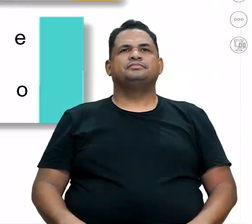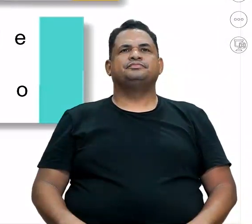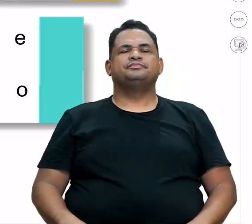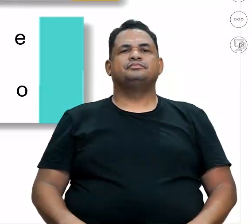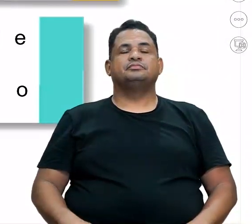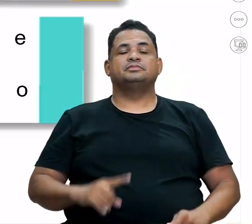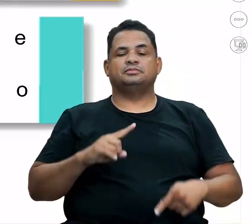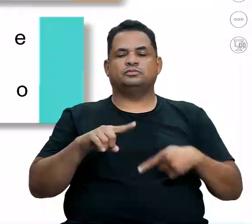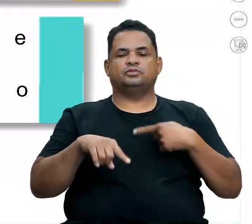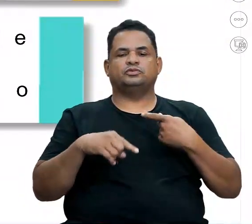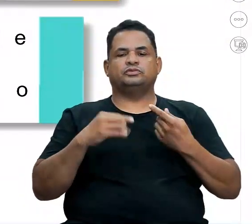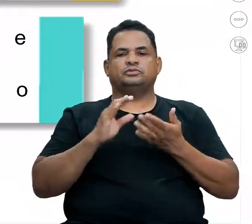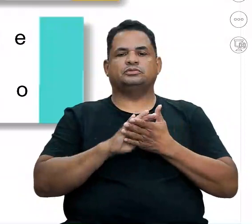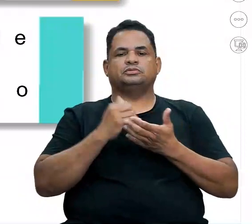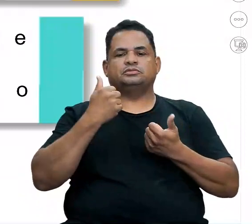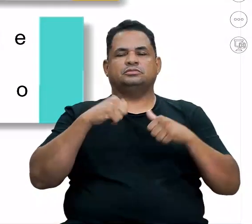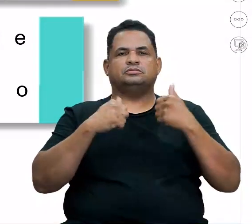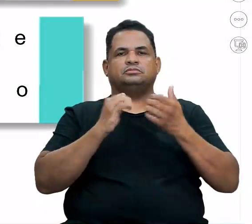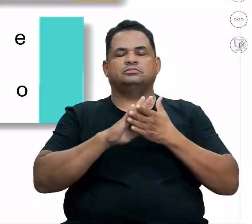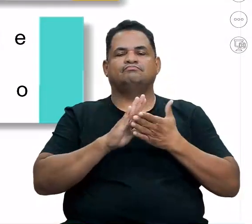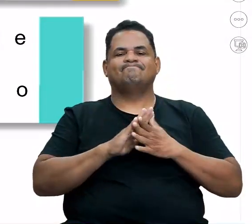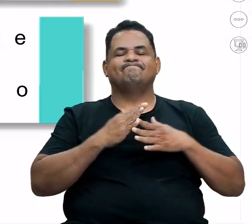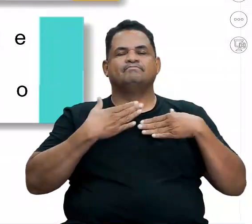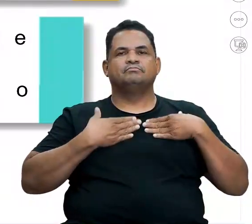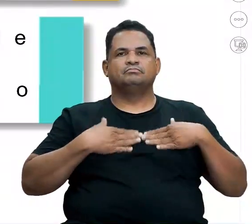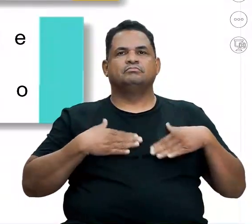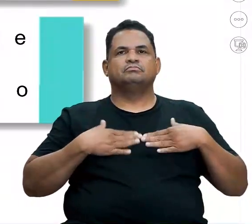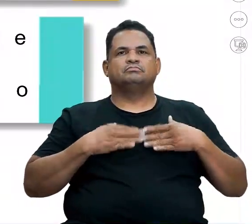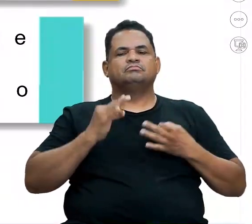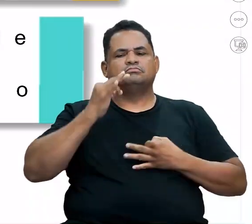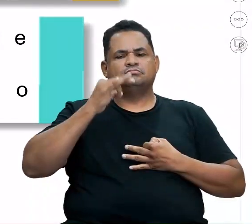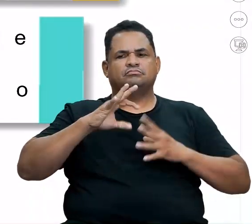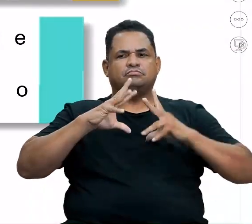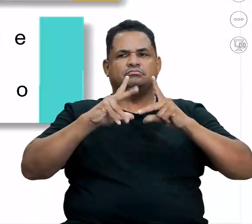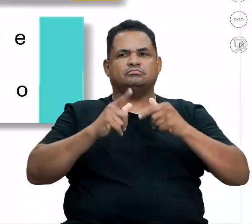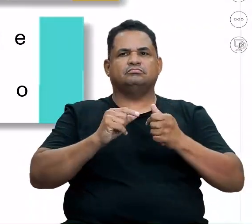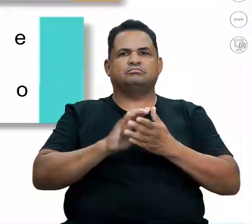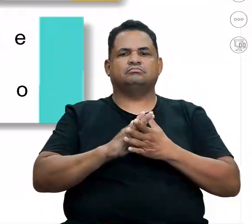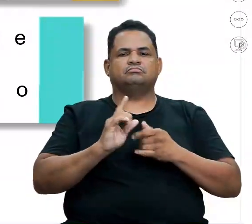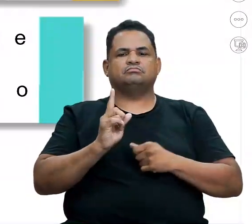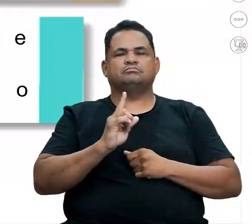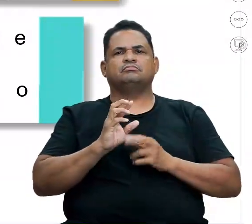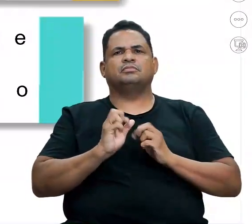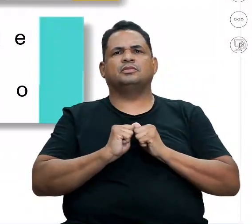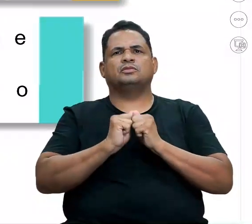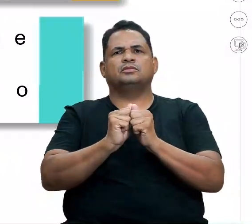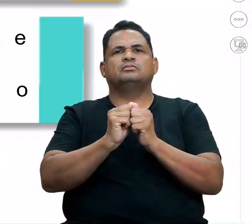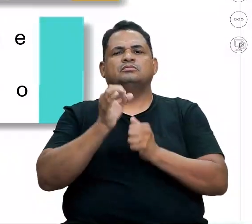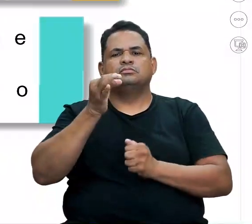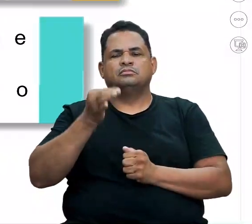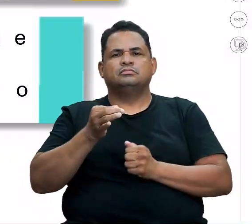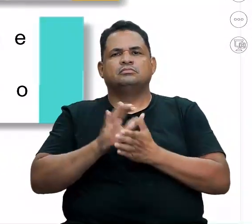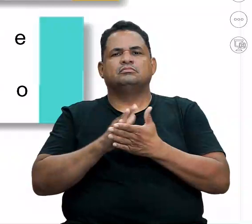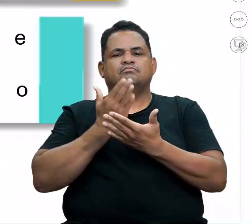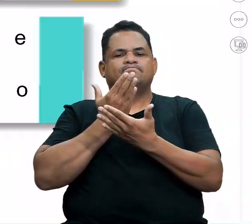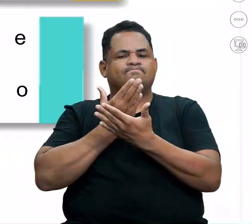avaliação, tá certo? Fiquem tranquilos, que vai dar tudo certo. Quem acompanhou direitinho, né, as